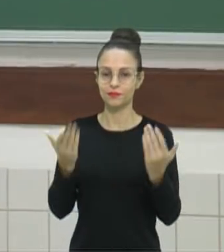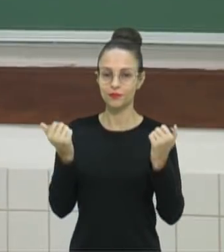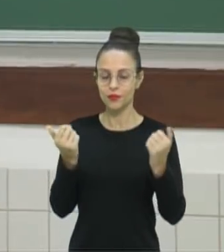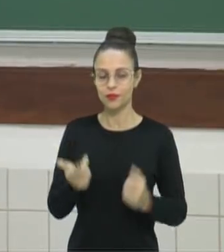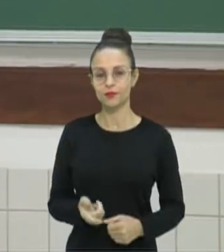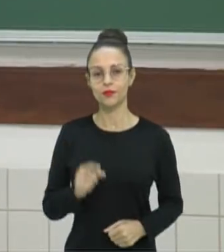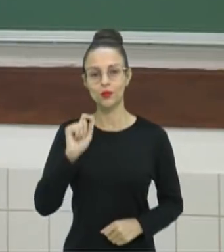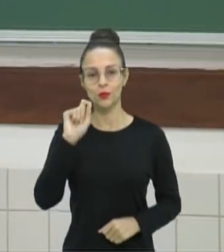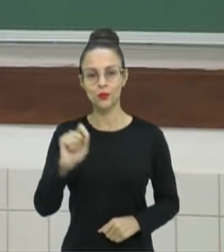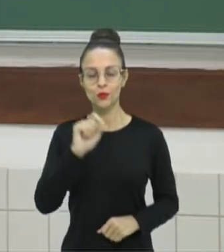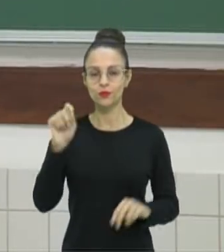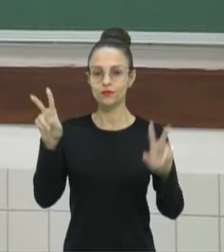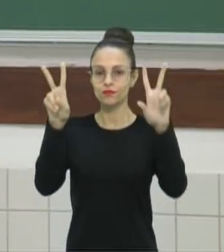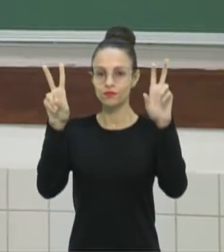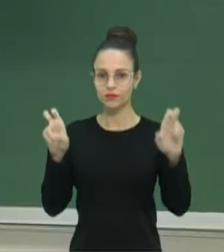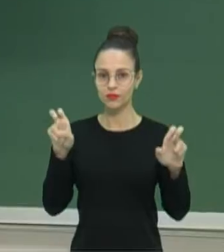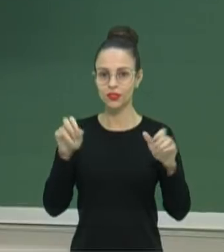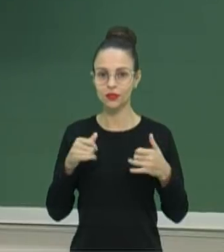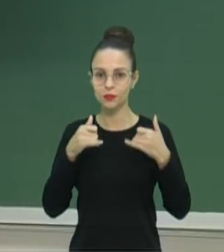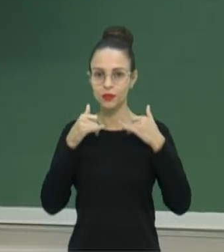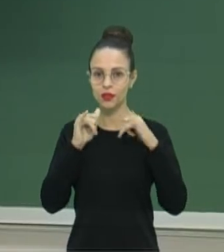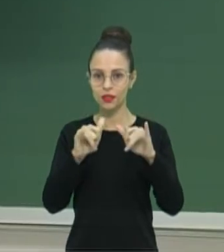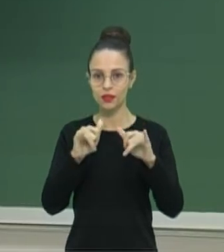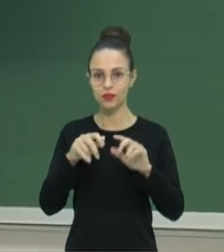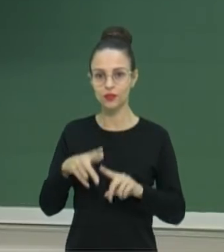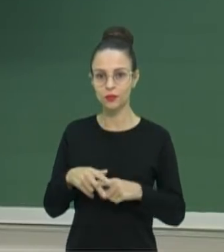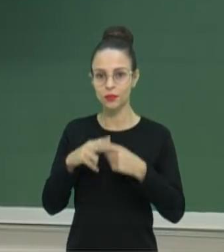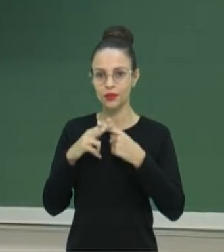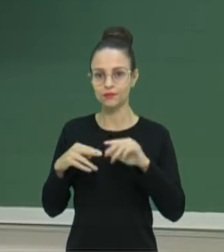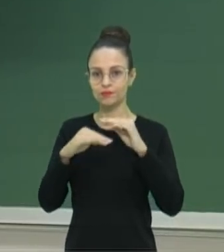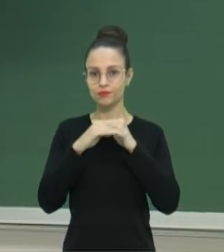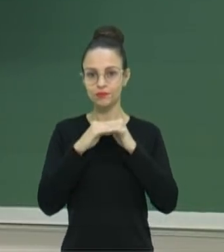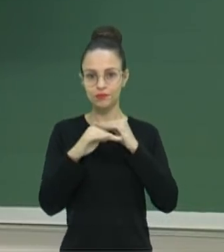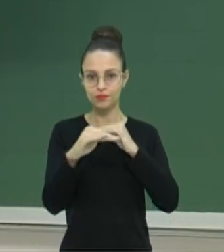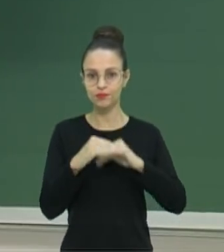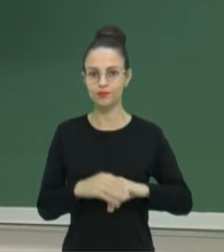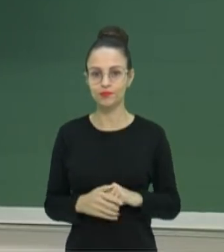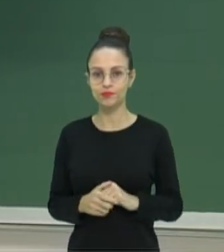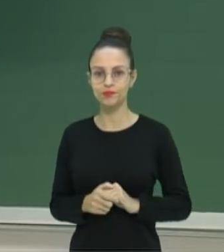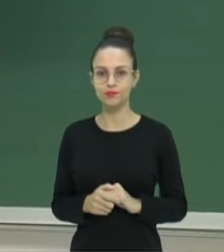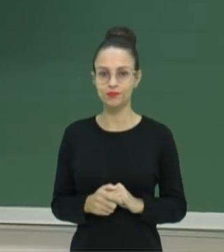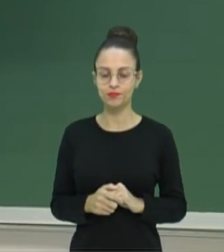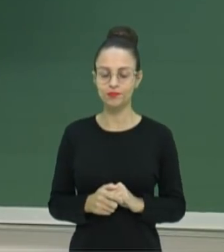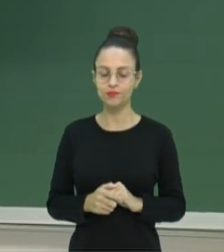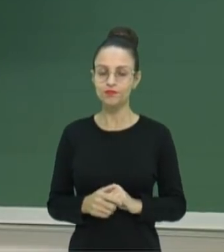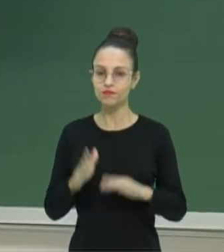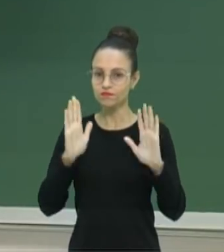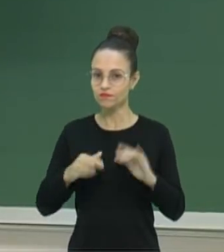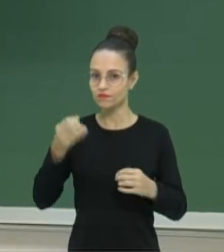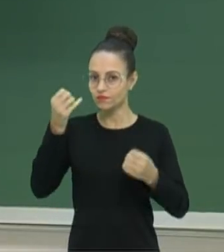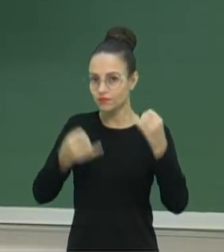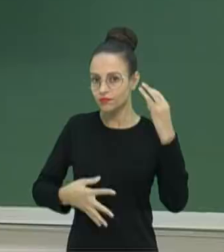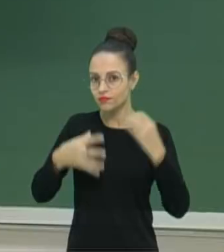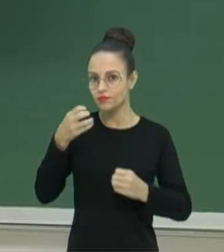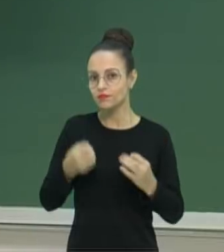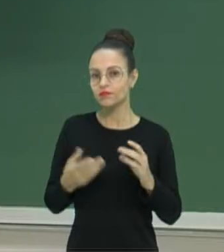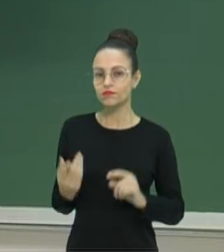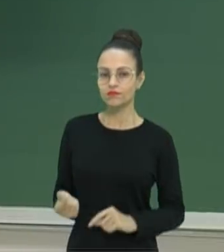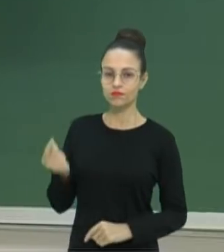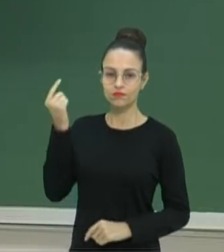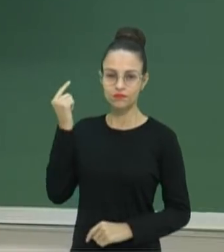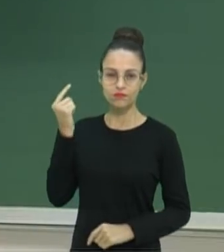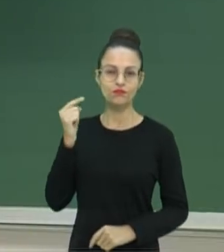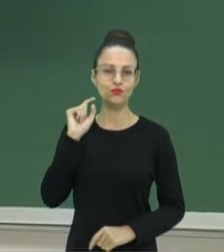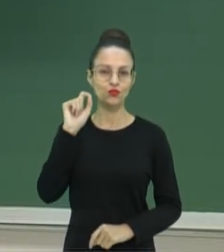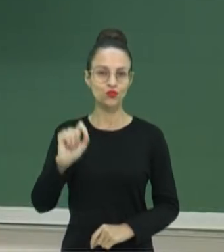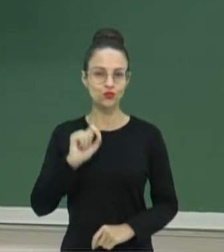falar sobre energia, conservação da energia mecânica, né? Bem, a gente já falou, né, em alguns momentos,